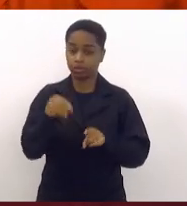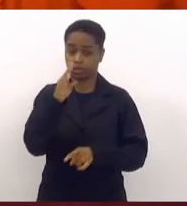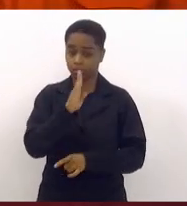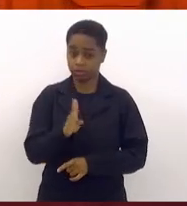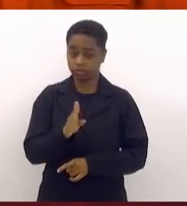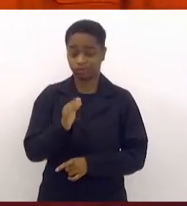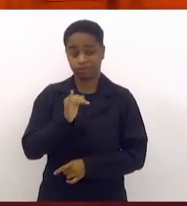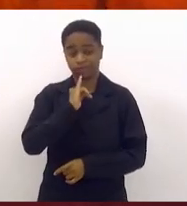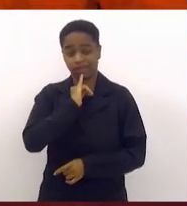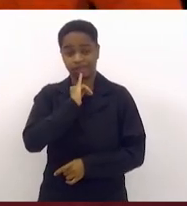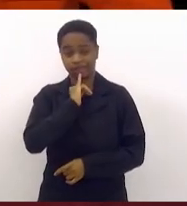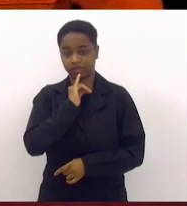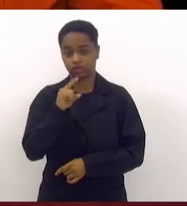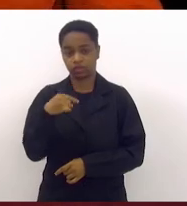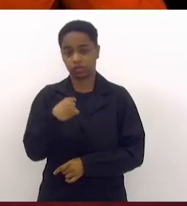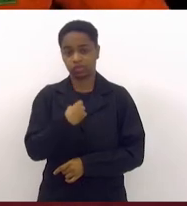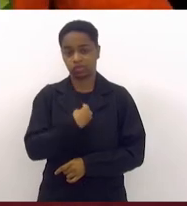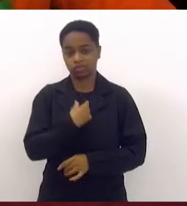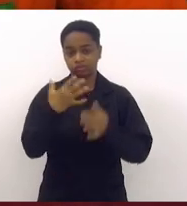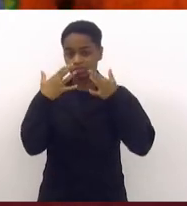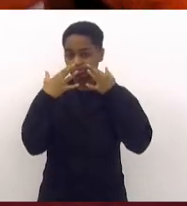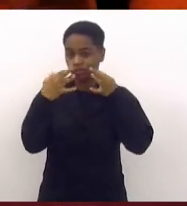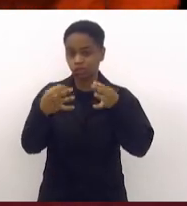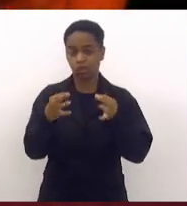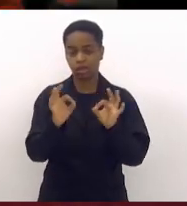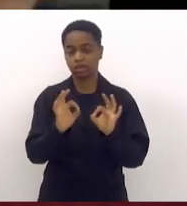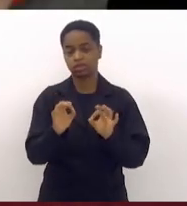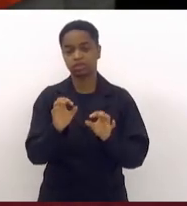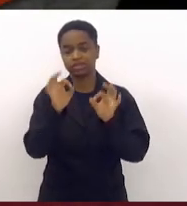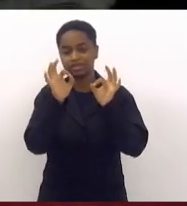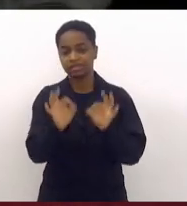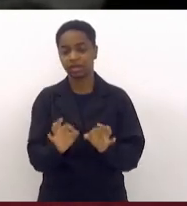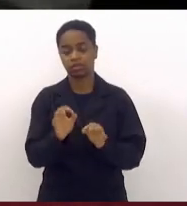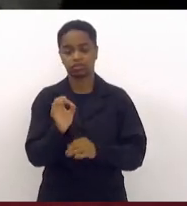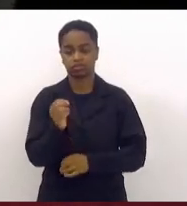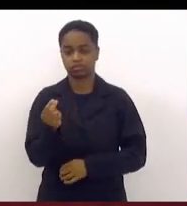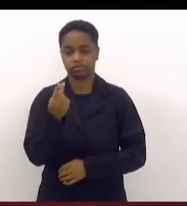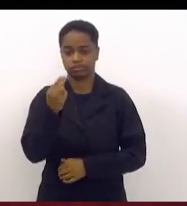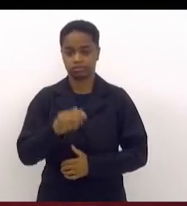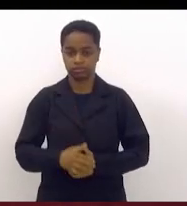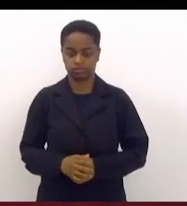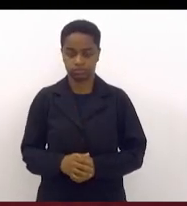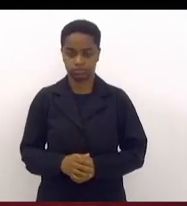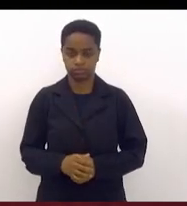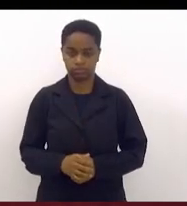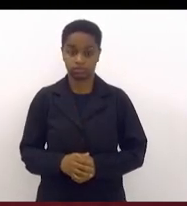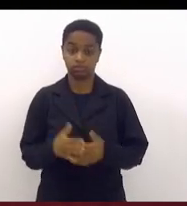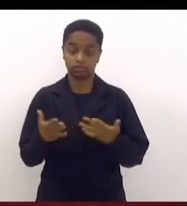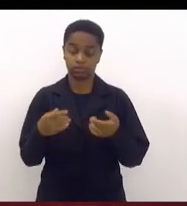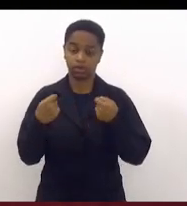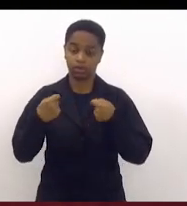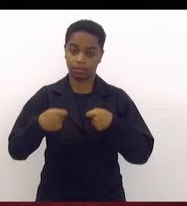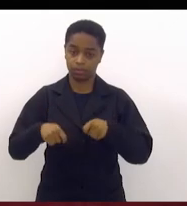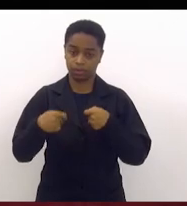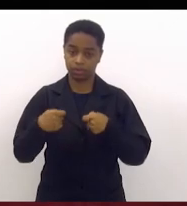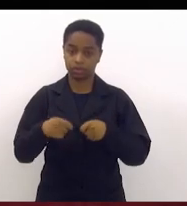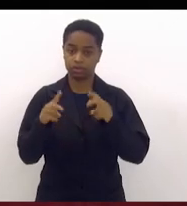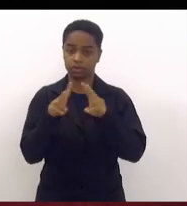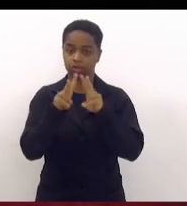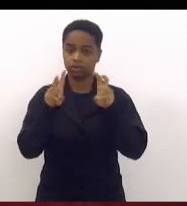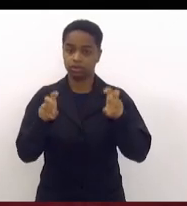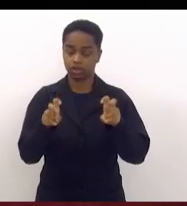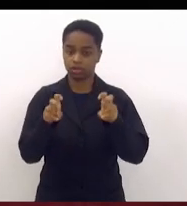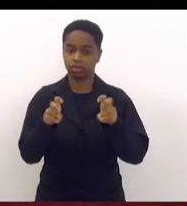nós não tratamos esse setor da maneira que deveria ser tratado é necessário que esse tema da